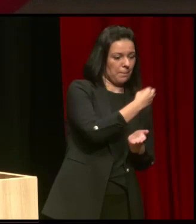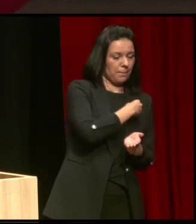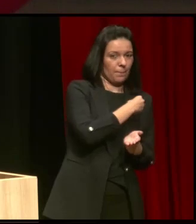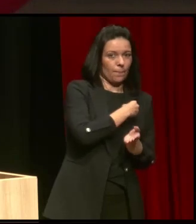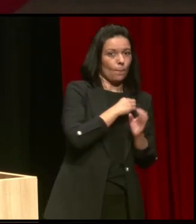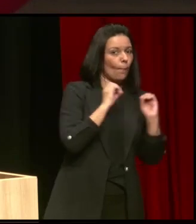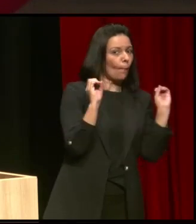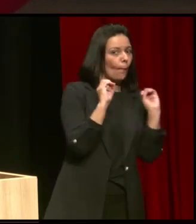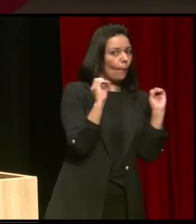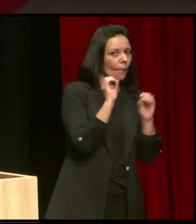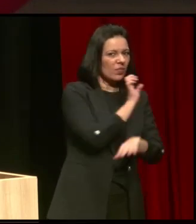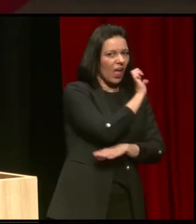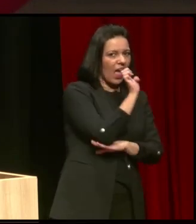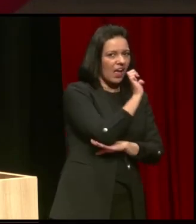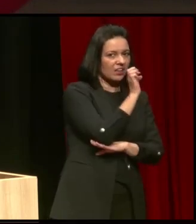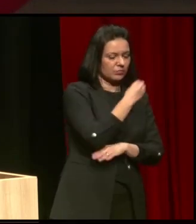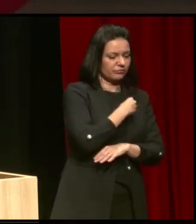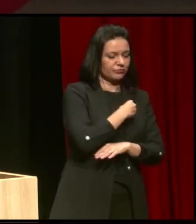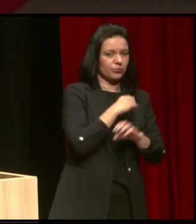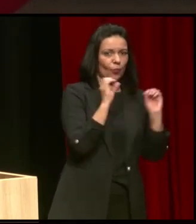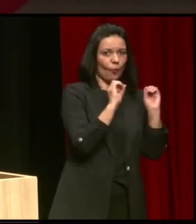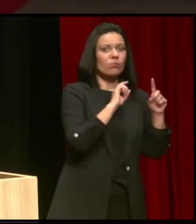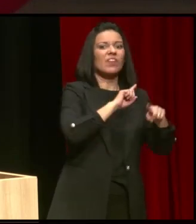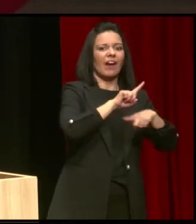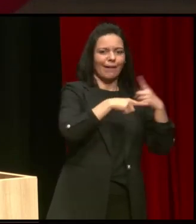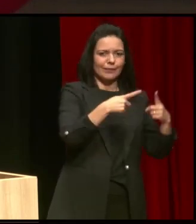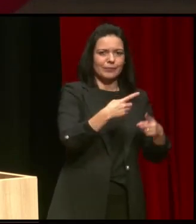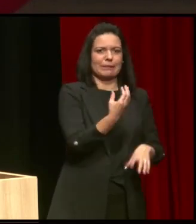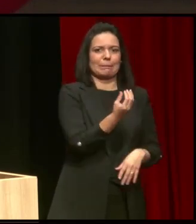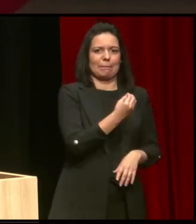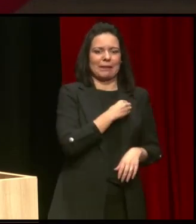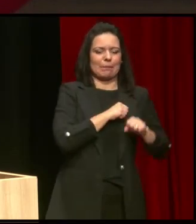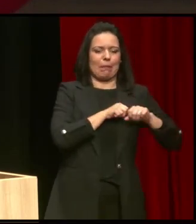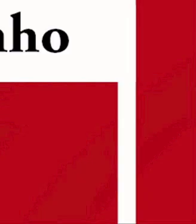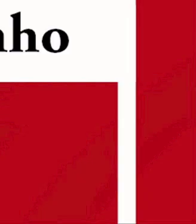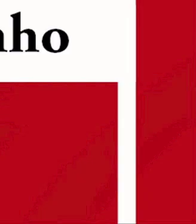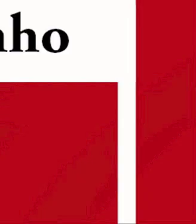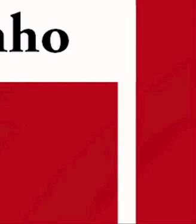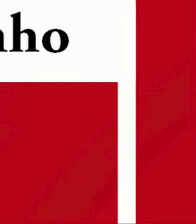mundo, e ele afeta tudo, tudo. Intervalo, gente, tá bom?